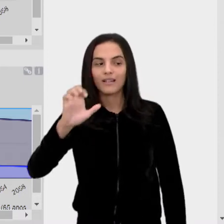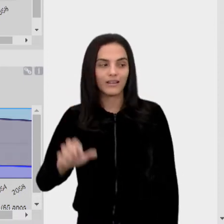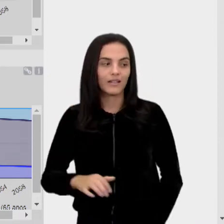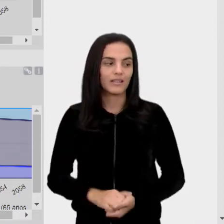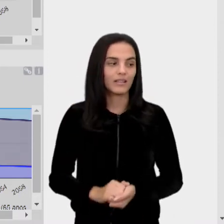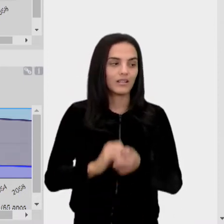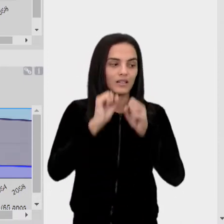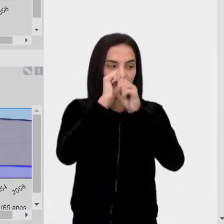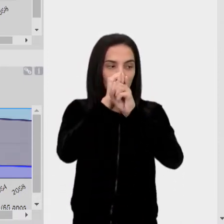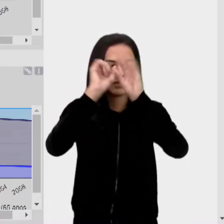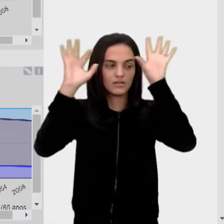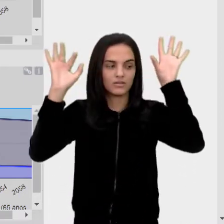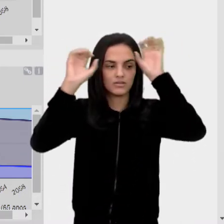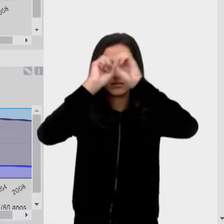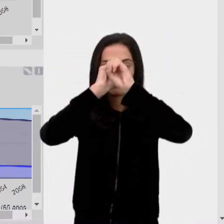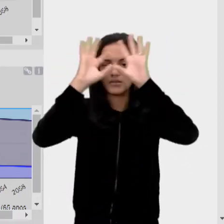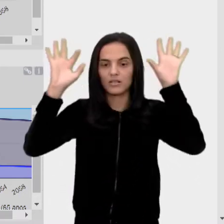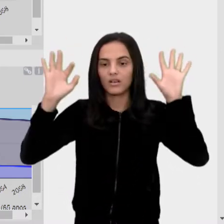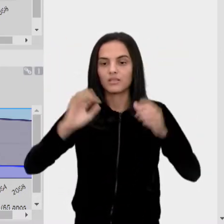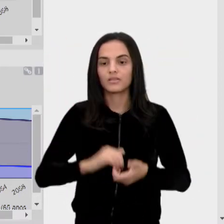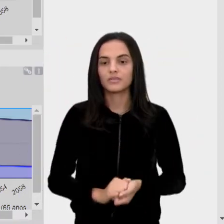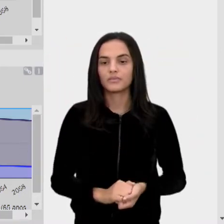a uma projeção aí de